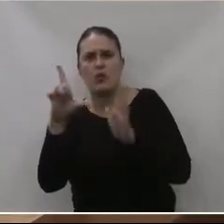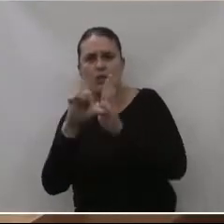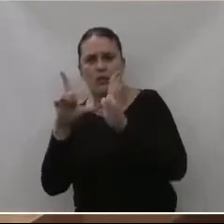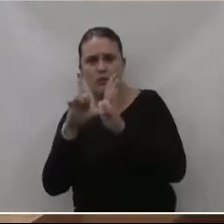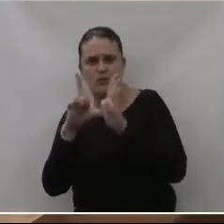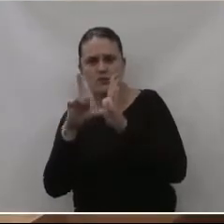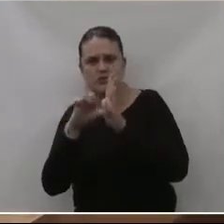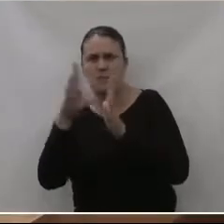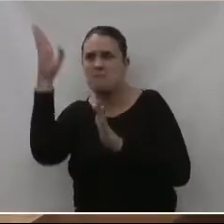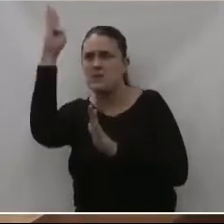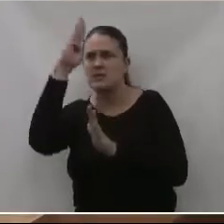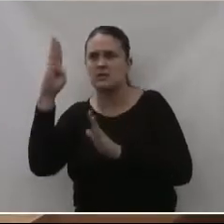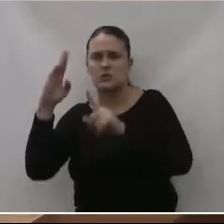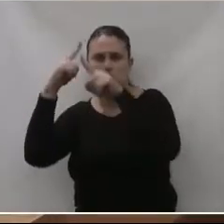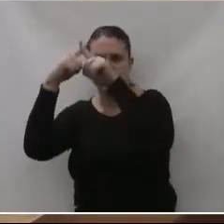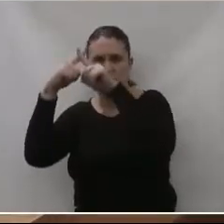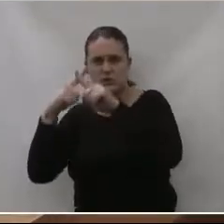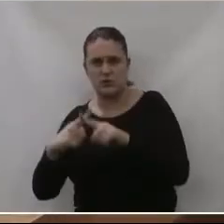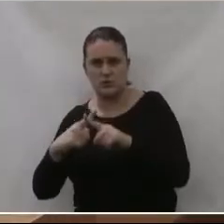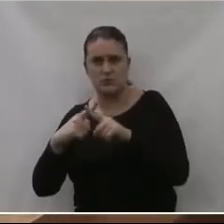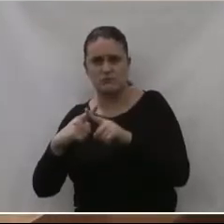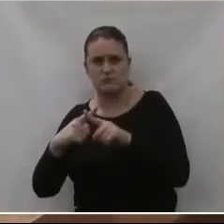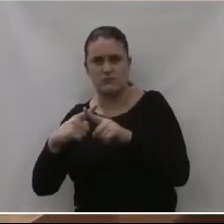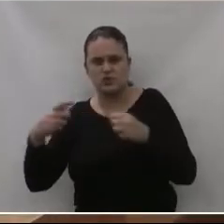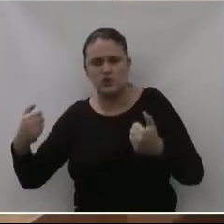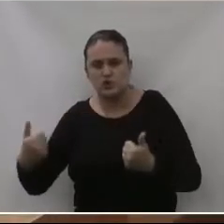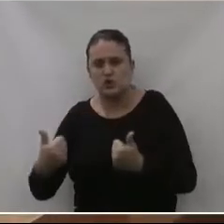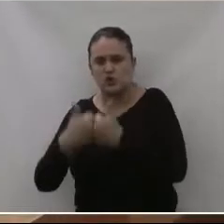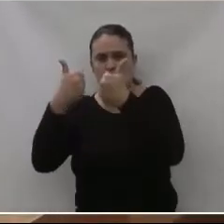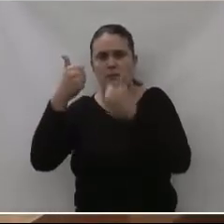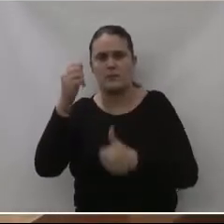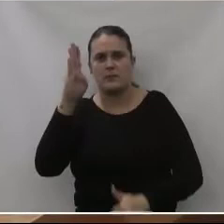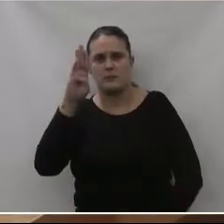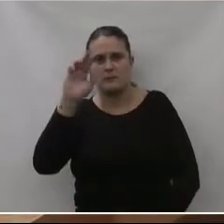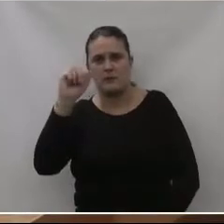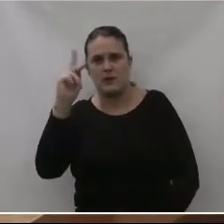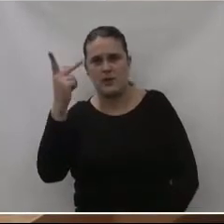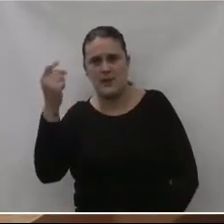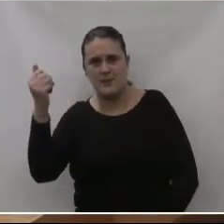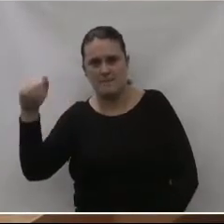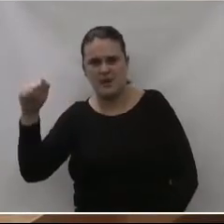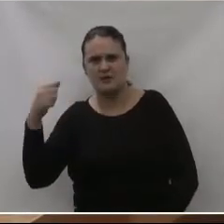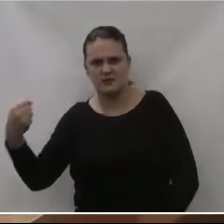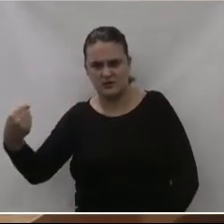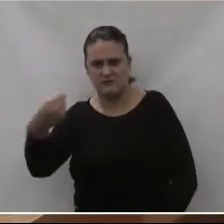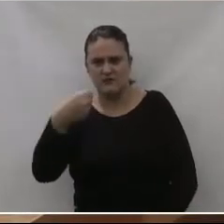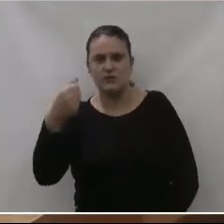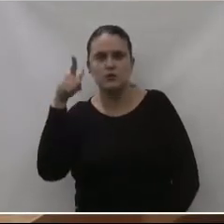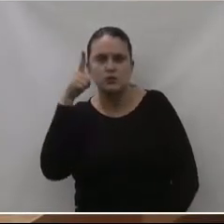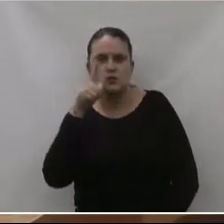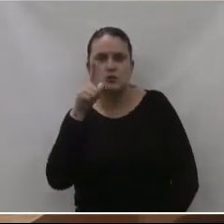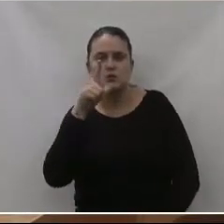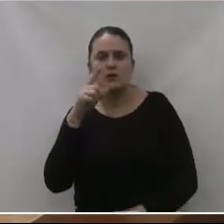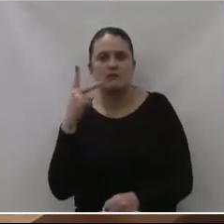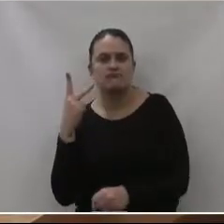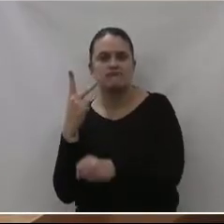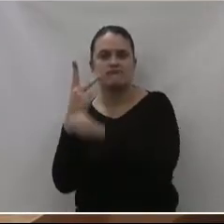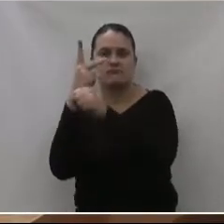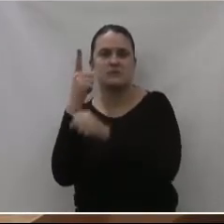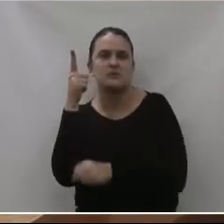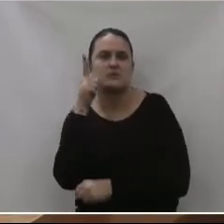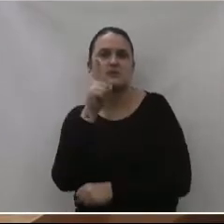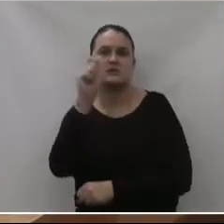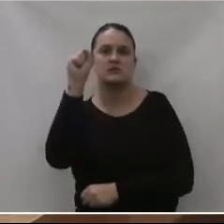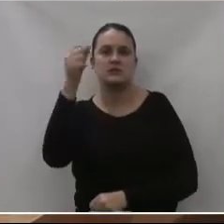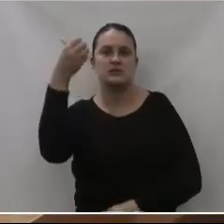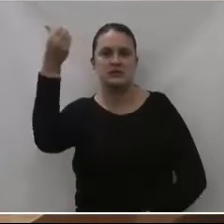nível de Brasil, essa Chopp Brahma Express de União da Vitória, conduzida por Caio César, também esse jovem empreendedor, ficou